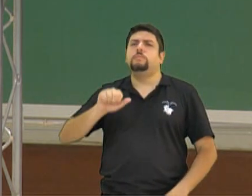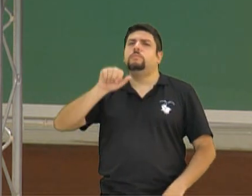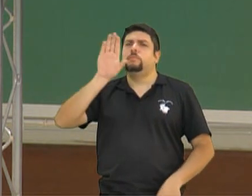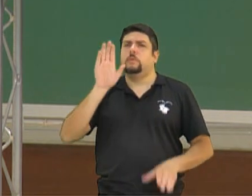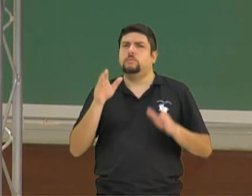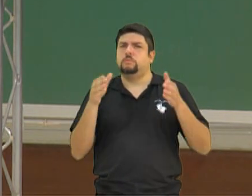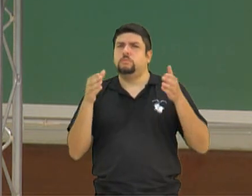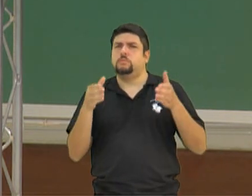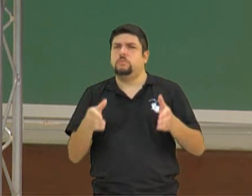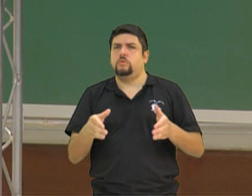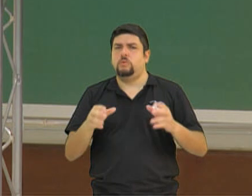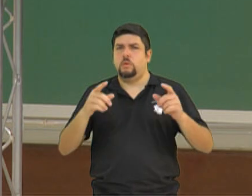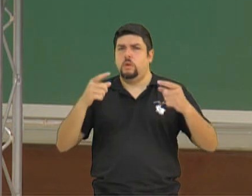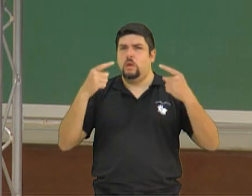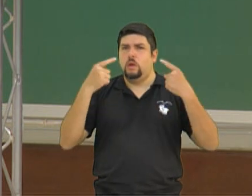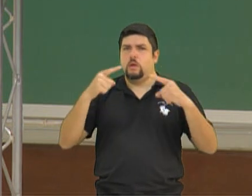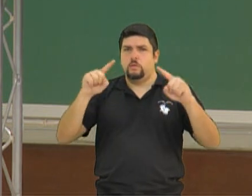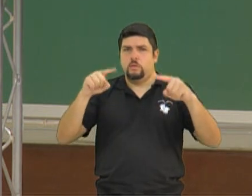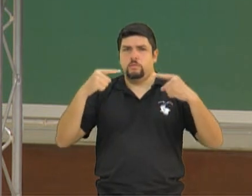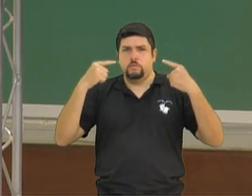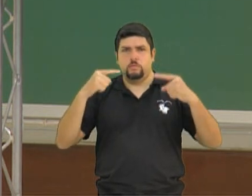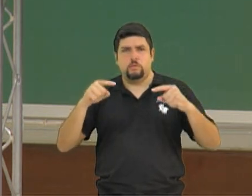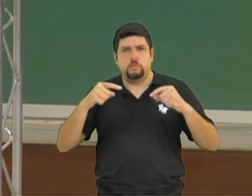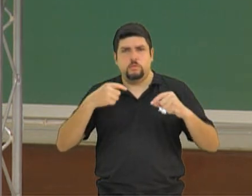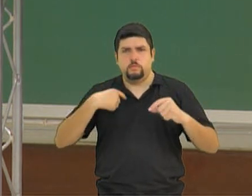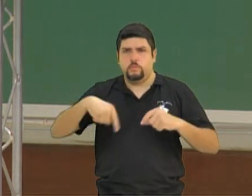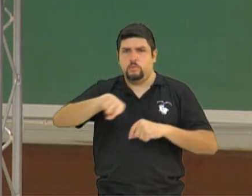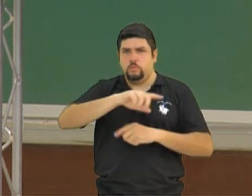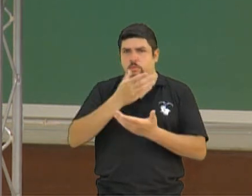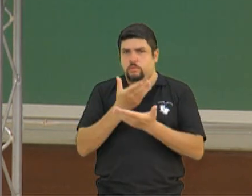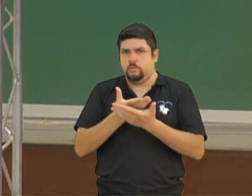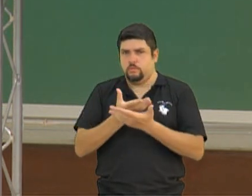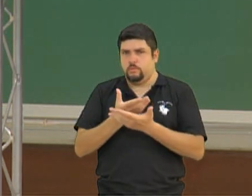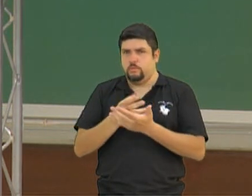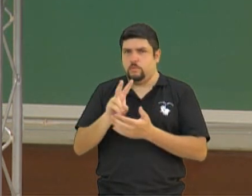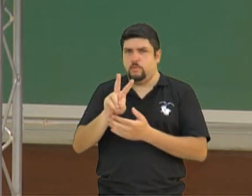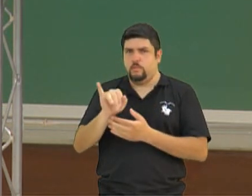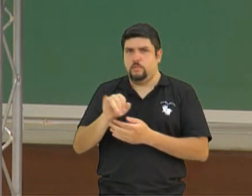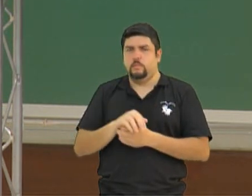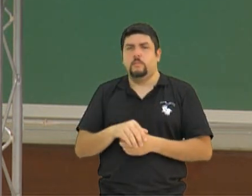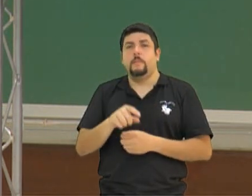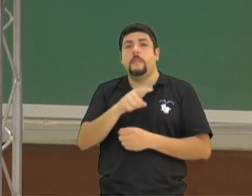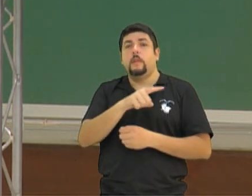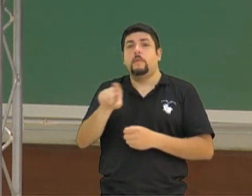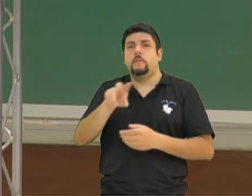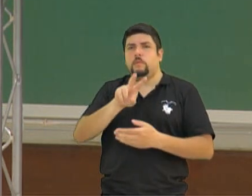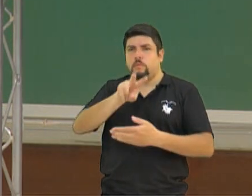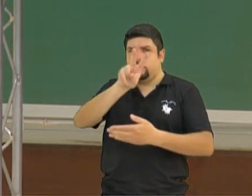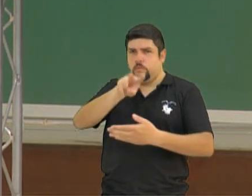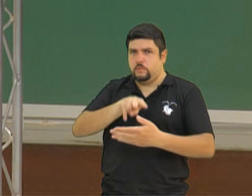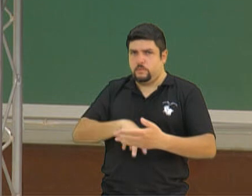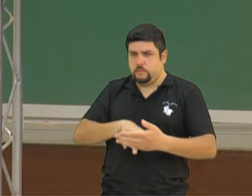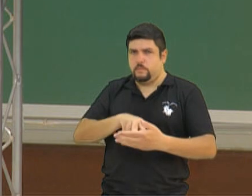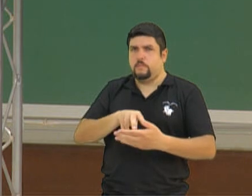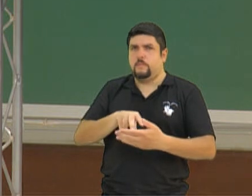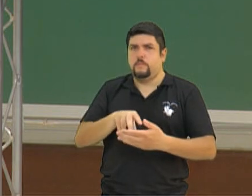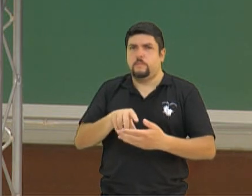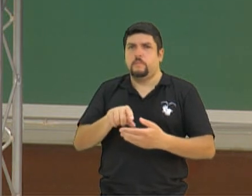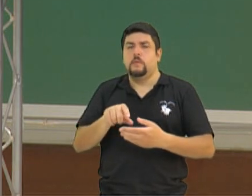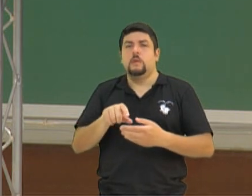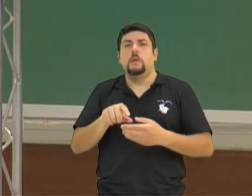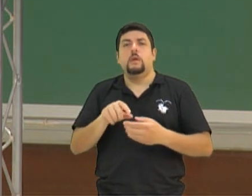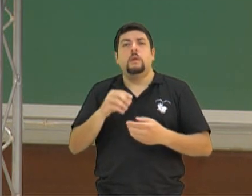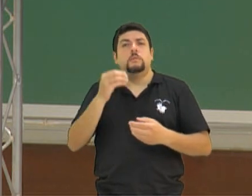I Were a Boy, que é que a gente vai trabalhar. Vocês irão ler, perdão, vocês irão ler e